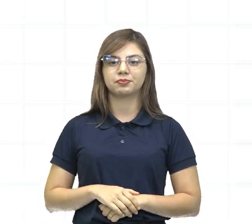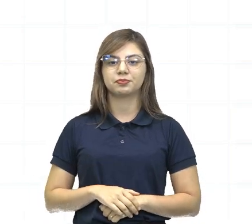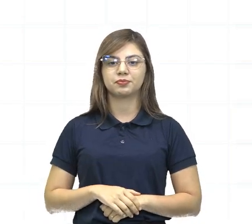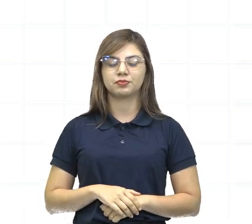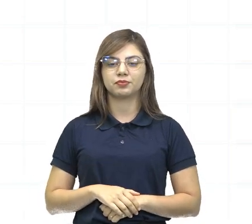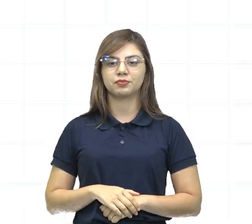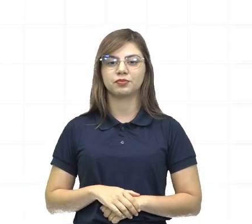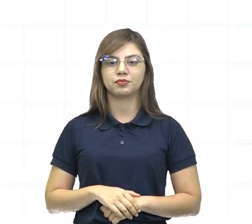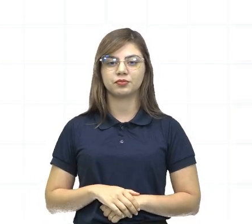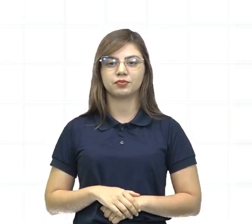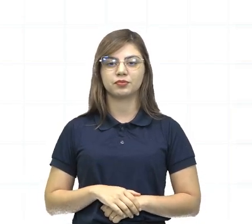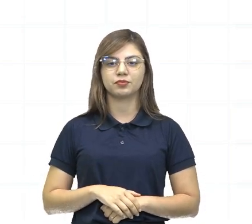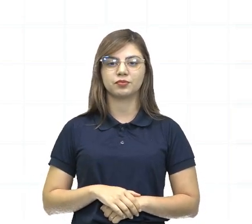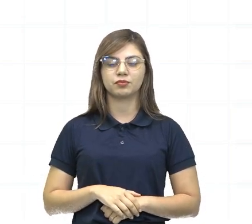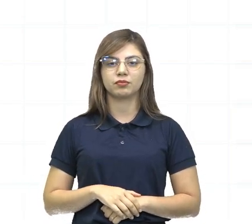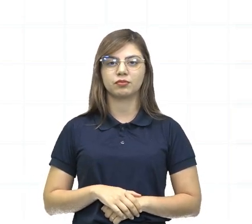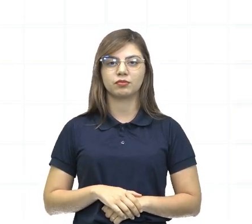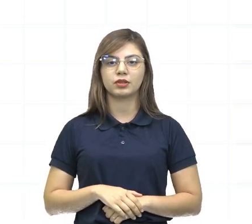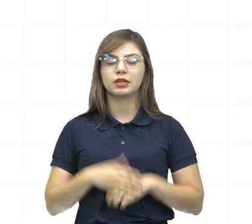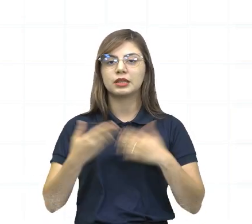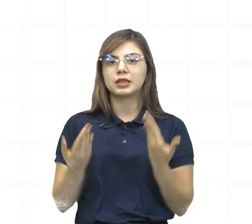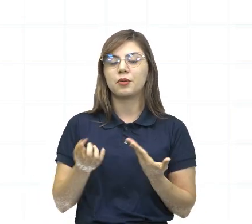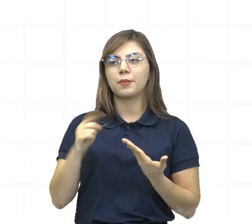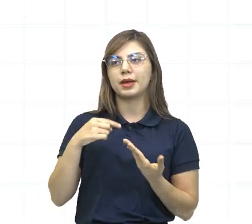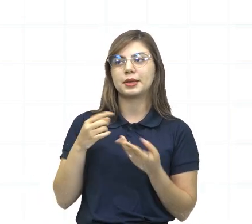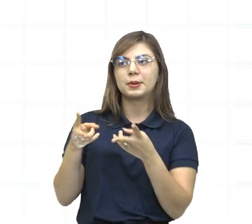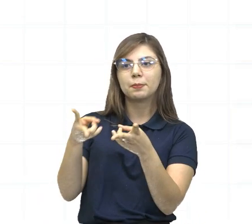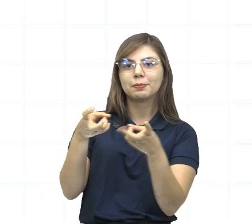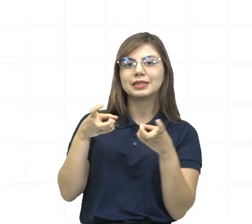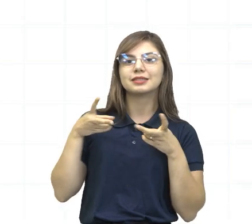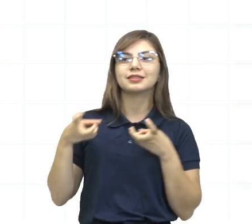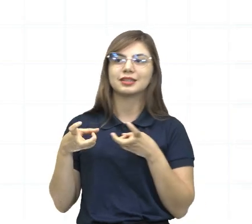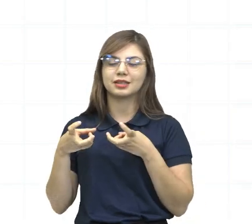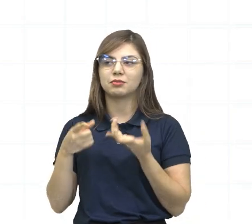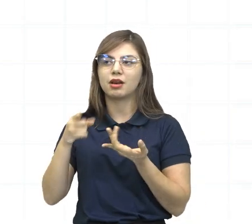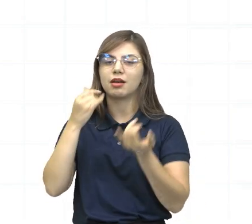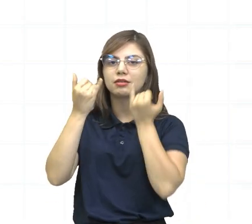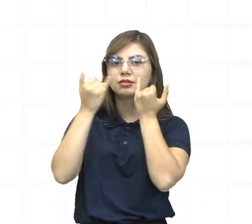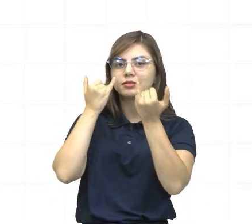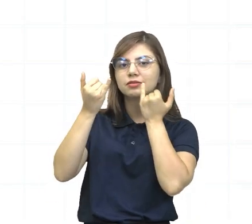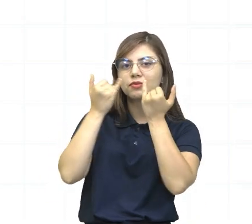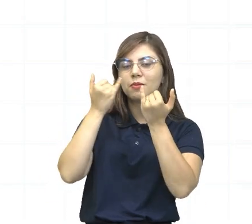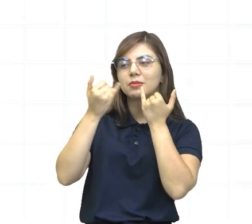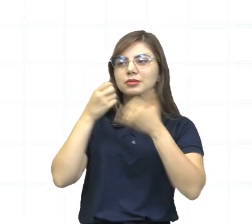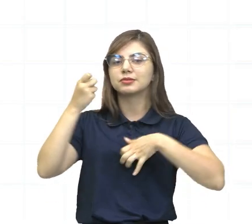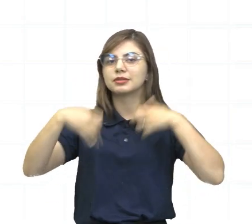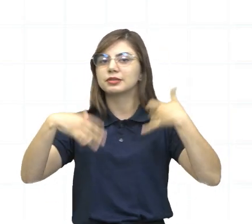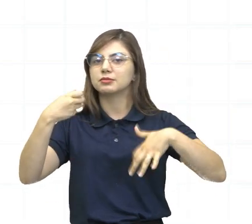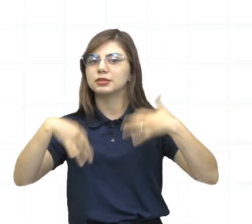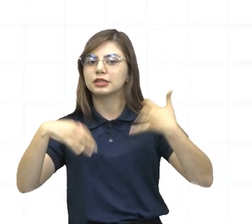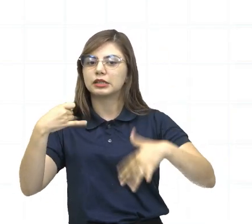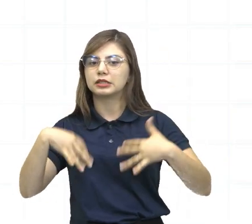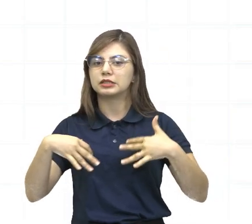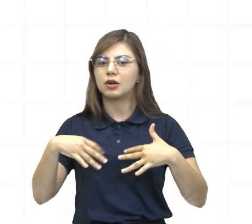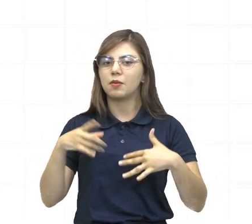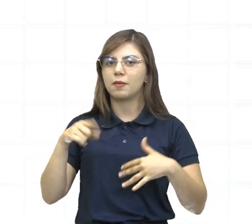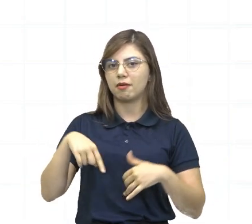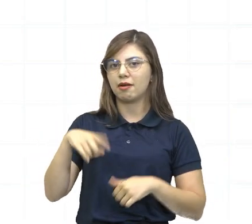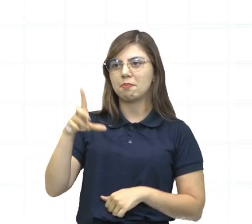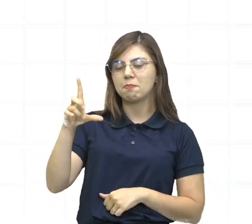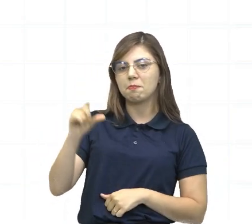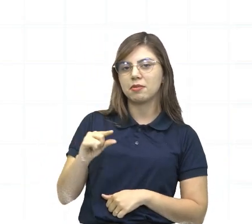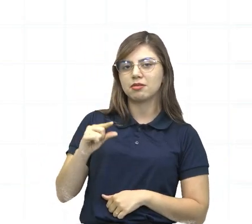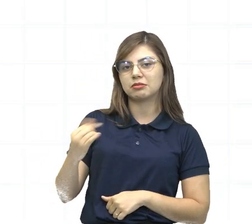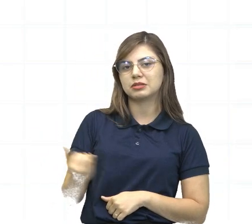é no sentido de aquilo que eu passo, né, verbalmente, aquelas informações que eu passo verbalmente. Elas são menos importantes do